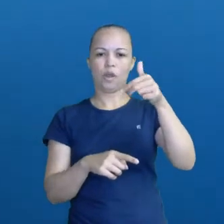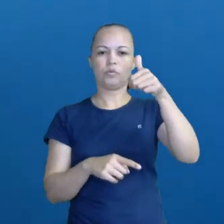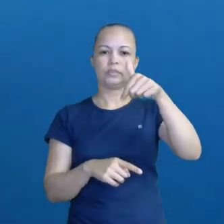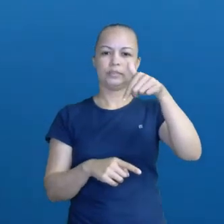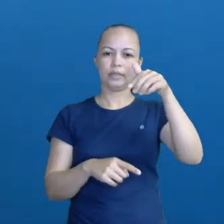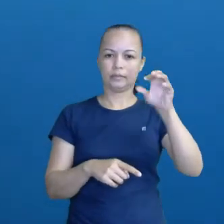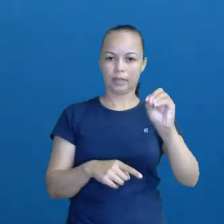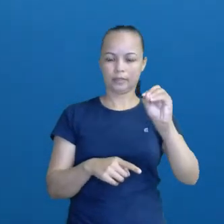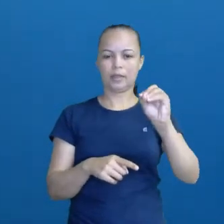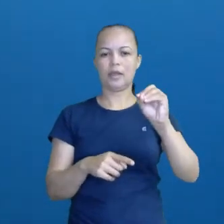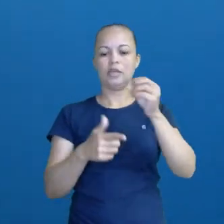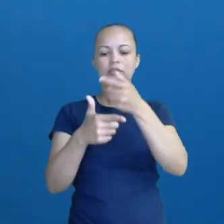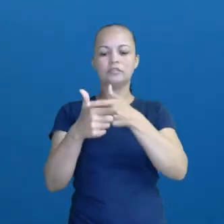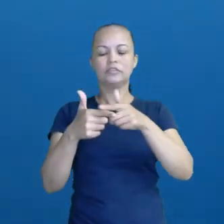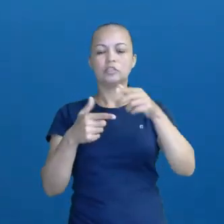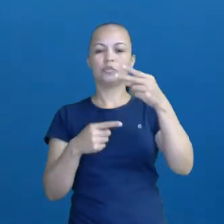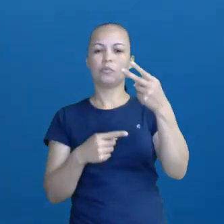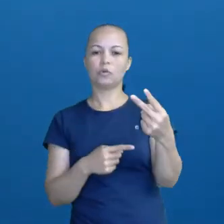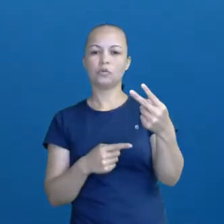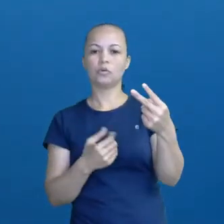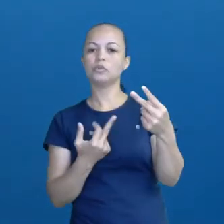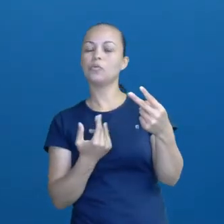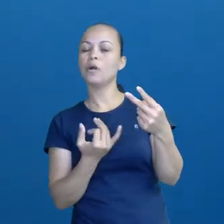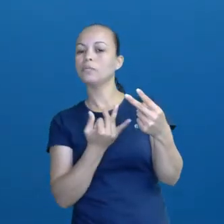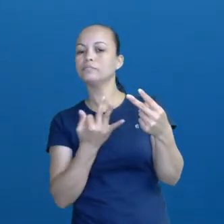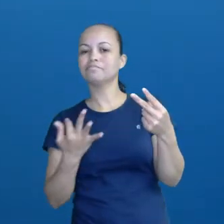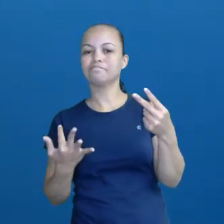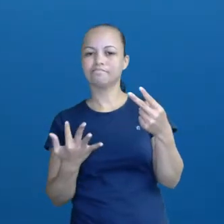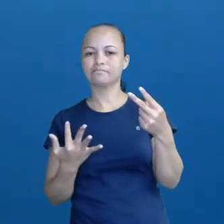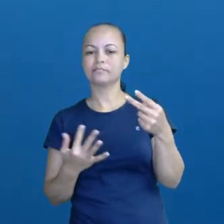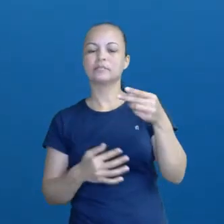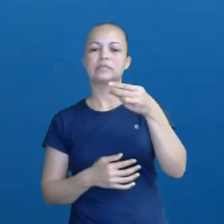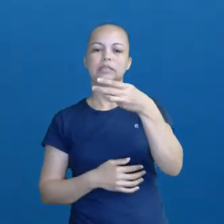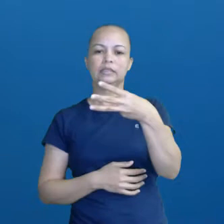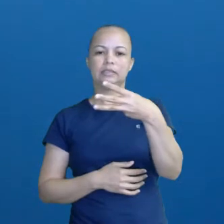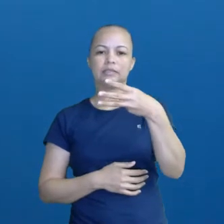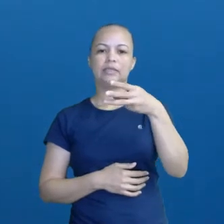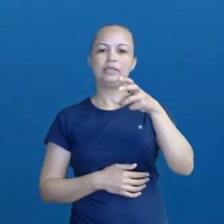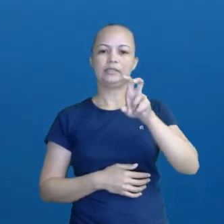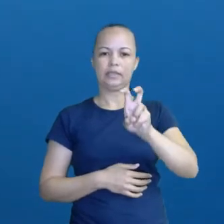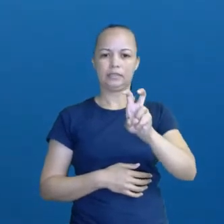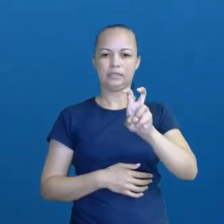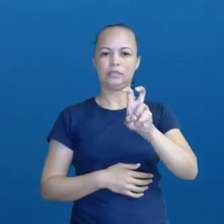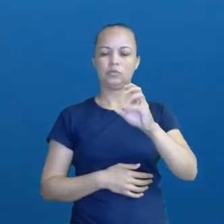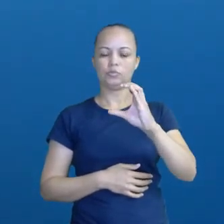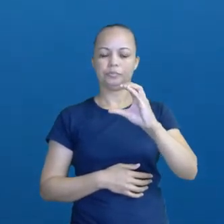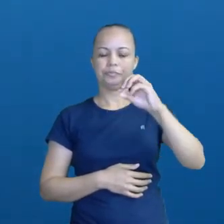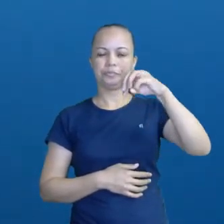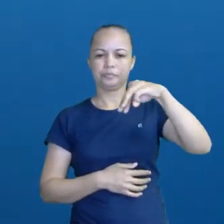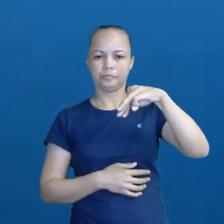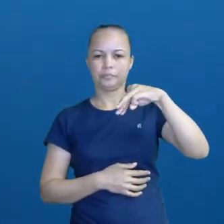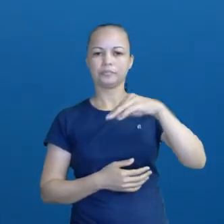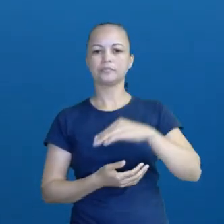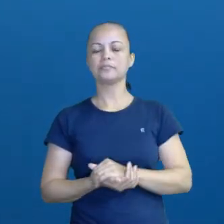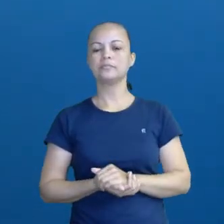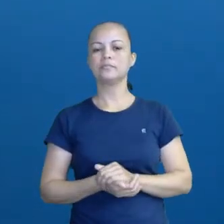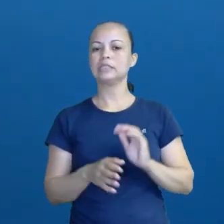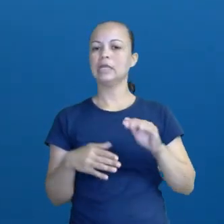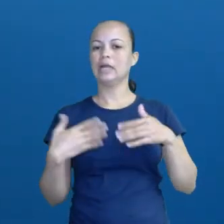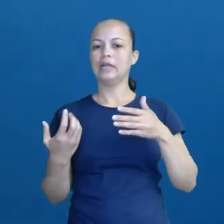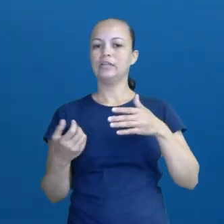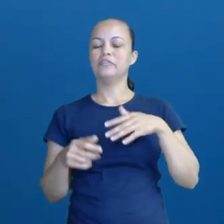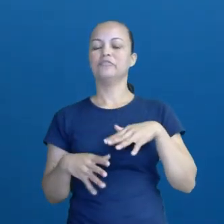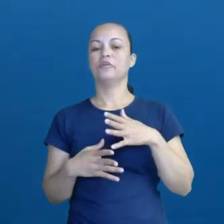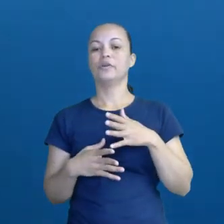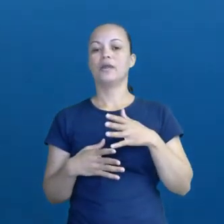77170 vai dividir por dois que vai dar igual a quanto 35cm aí